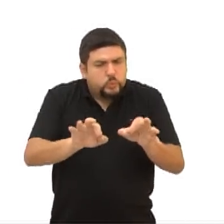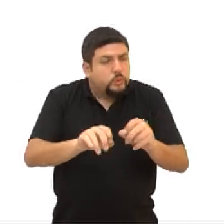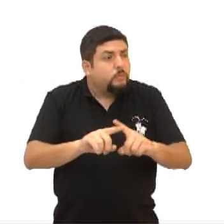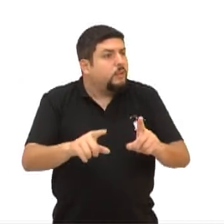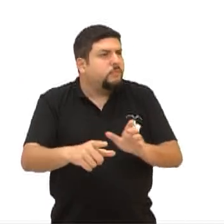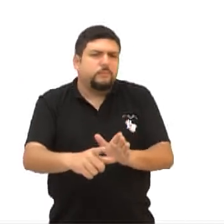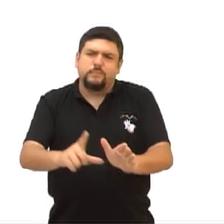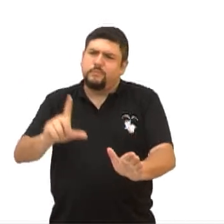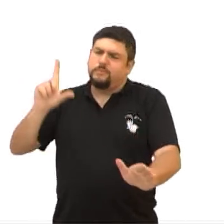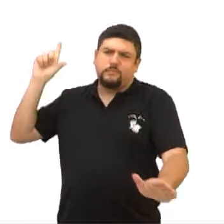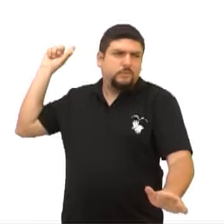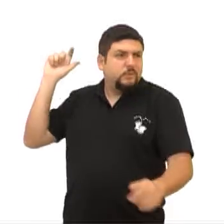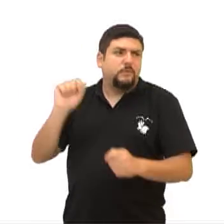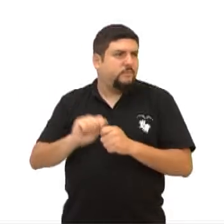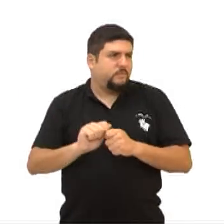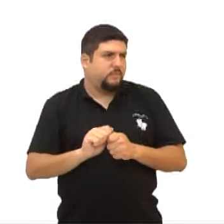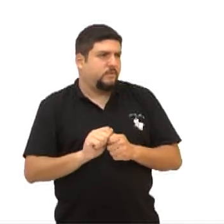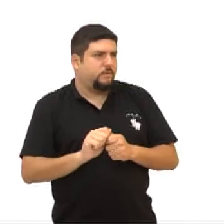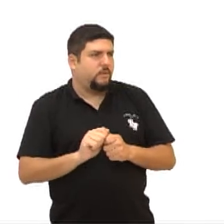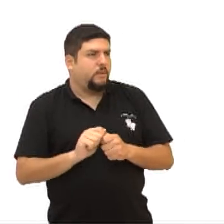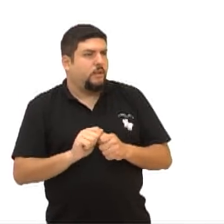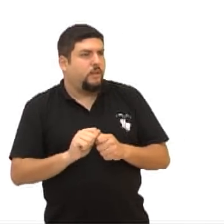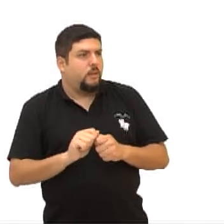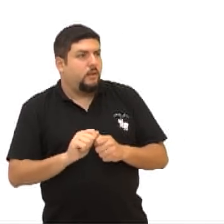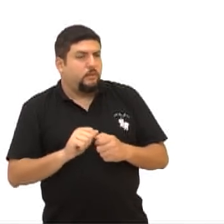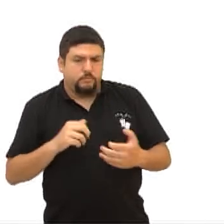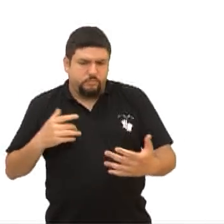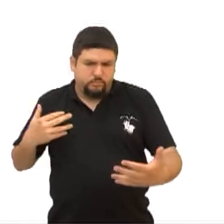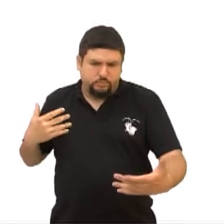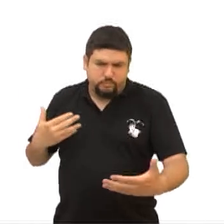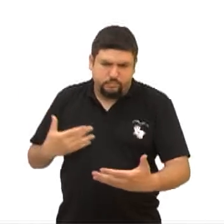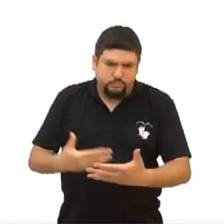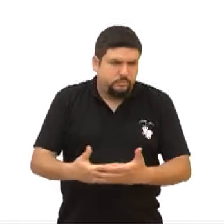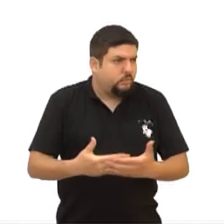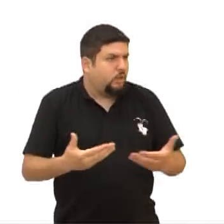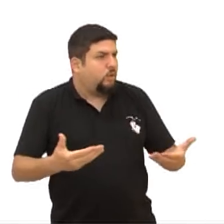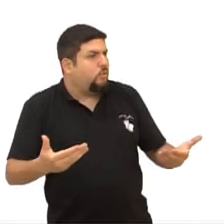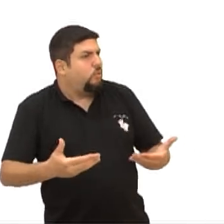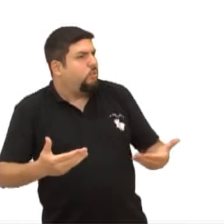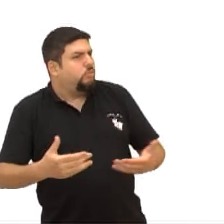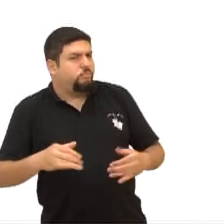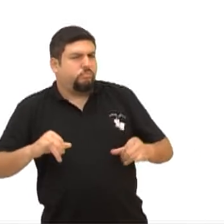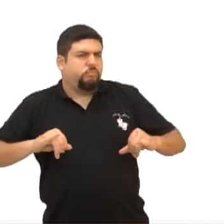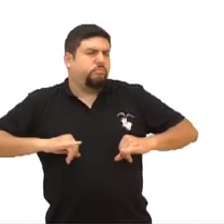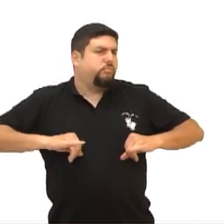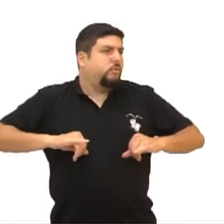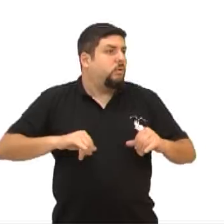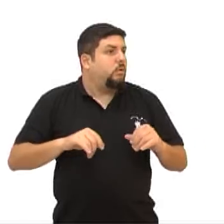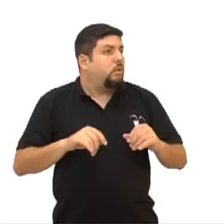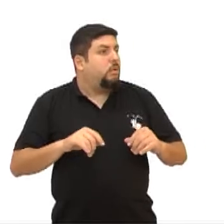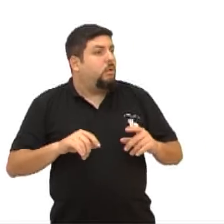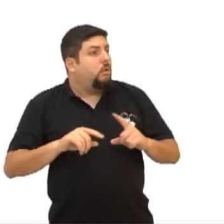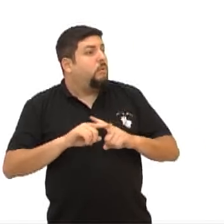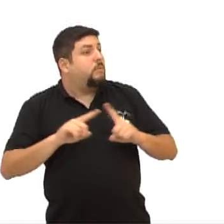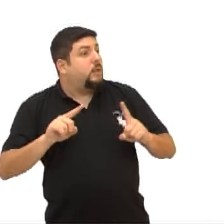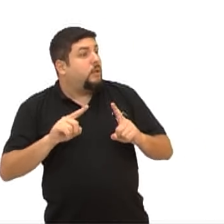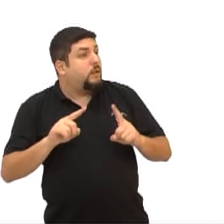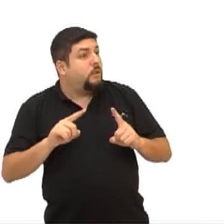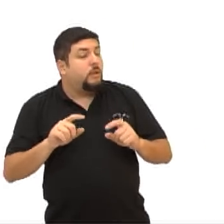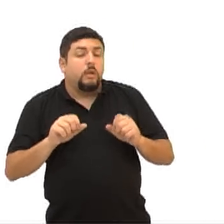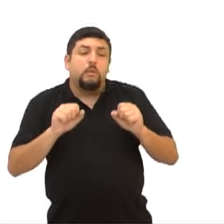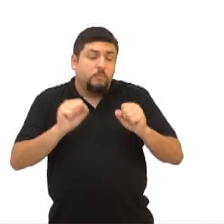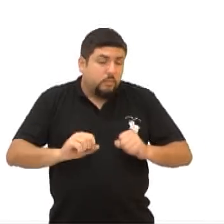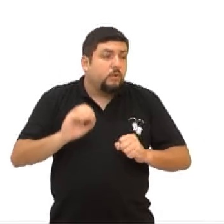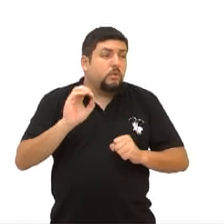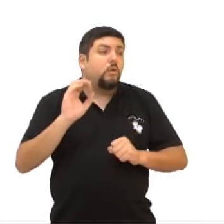anos. Não precisaríamos estar passando por isso. Mas eu vejo que o risco de a gente ficar sem